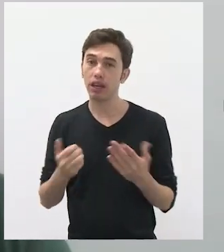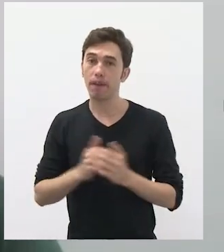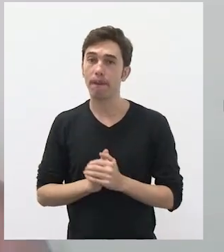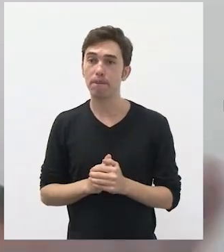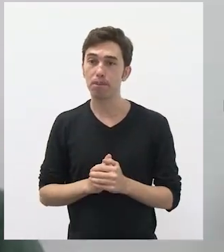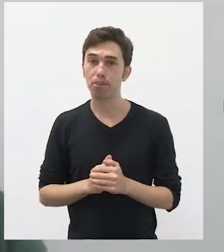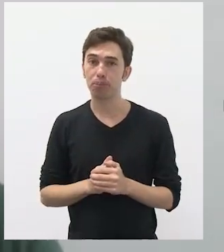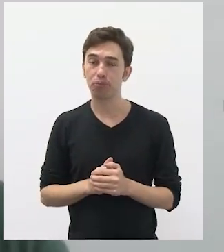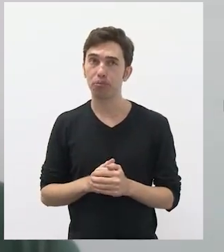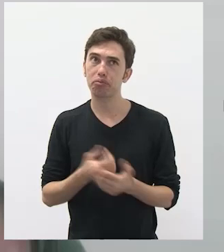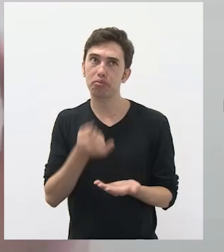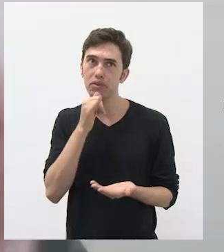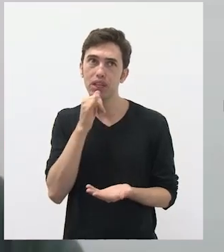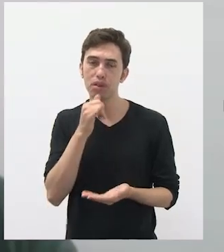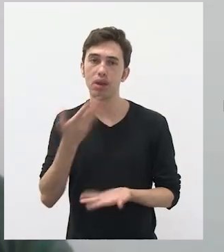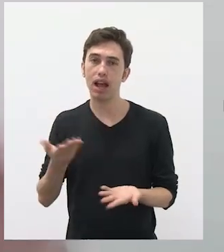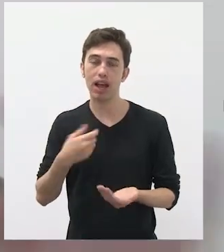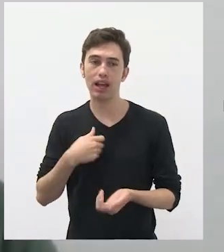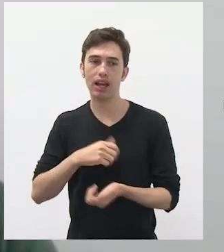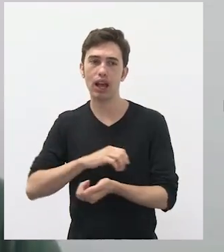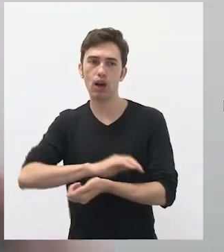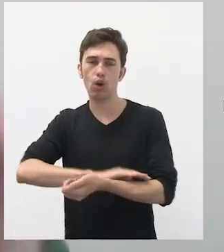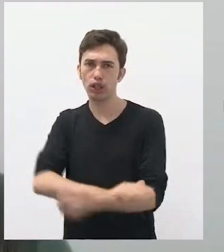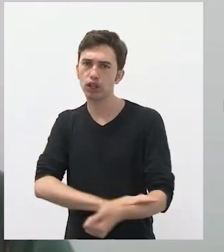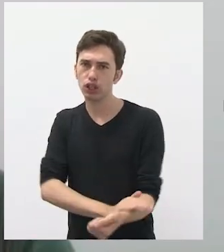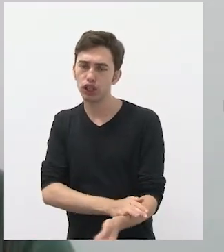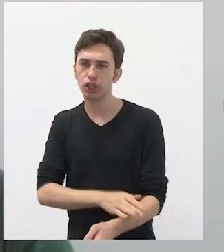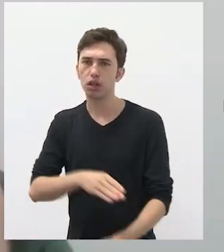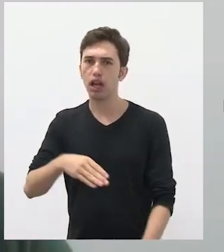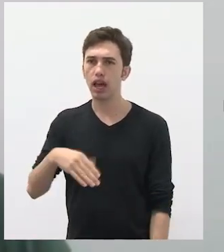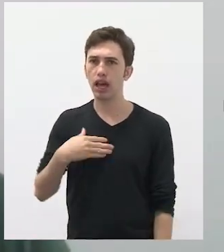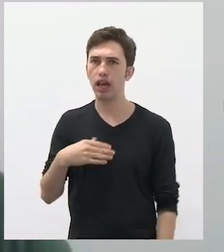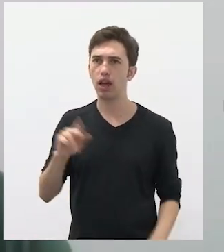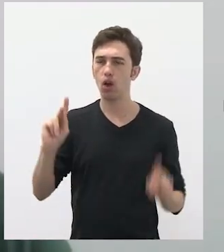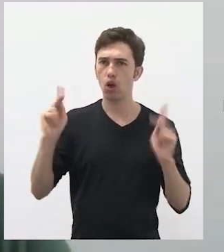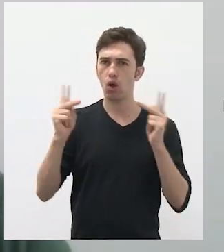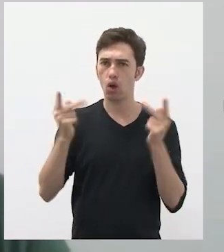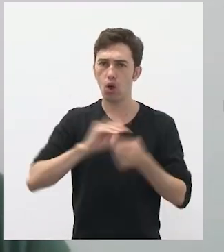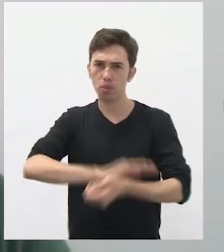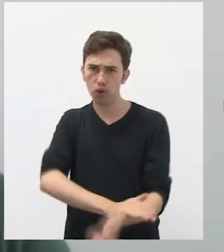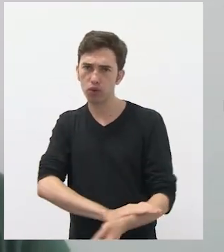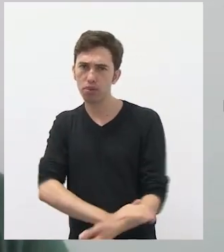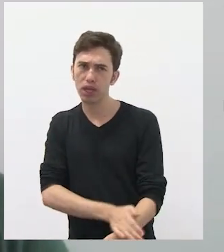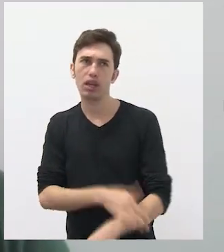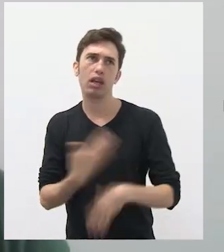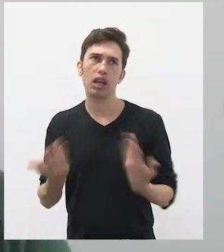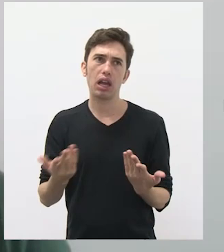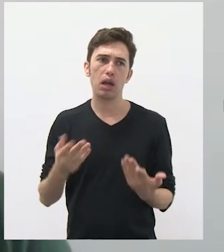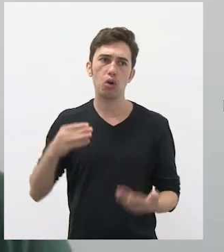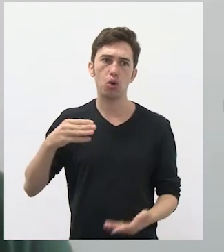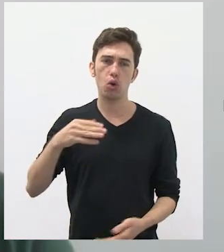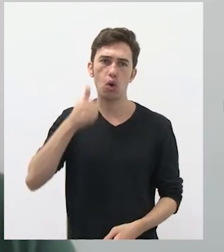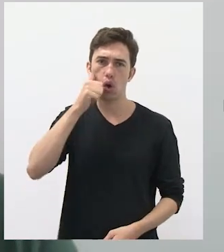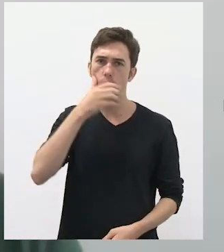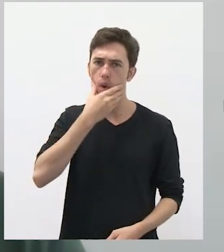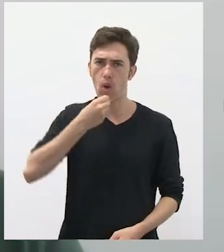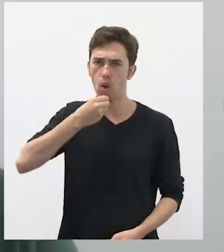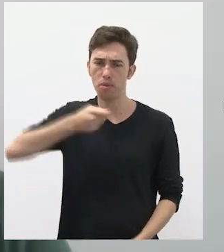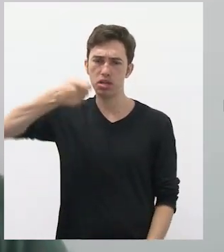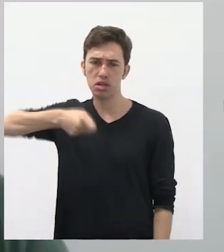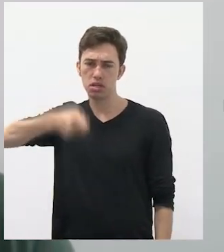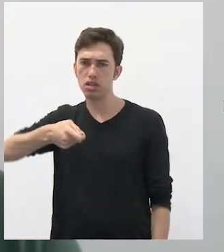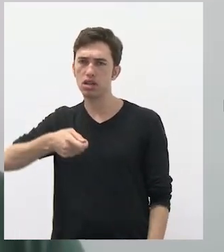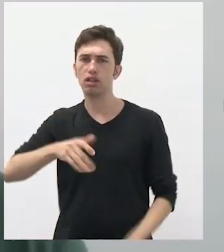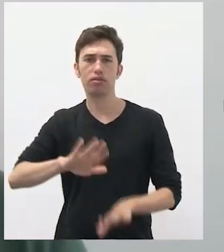É o racismo, é a xenofobia, é o machismo, a homofobia, quer dizer, cada contexto desse vai